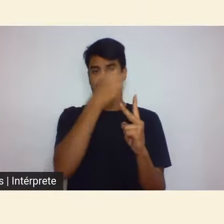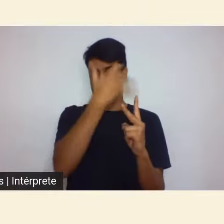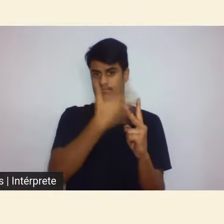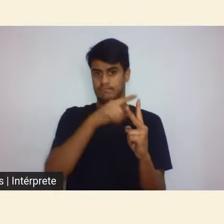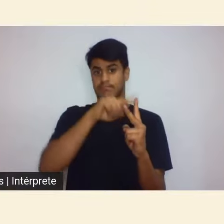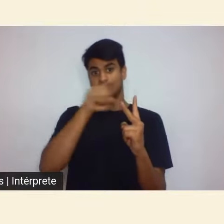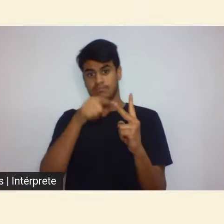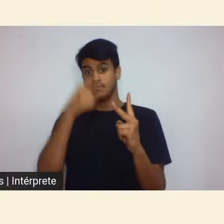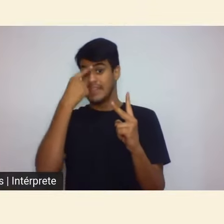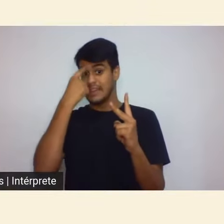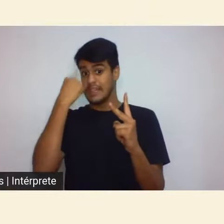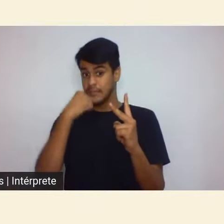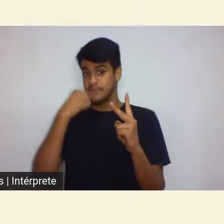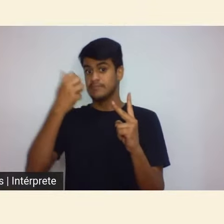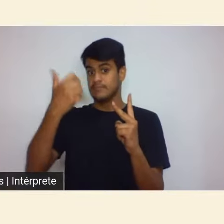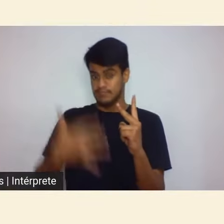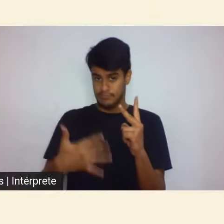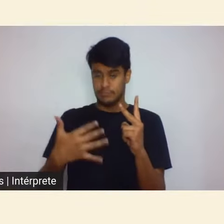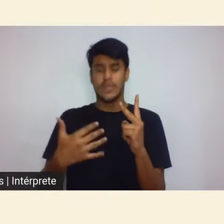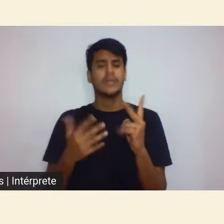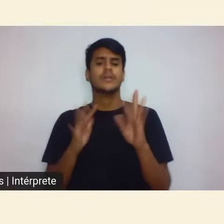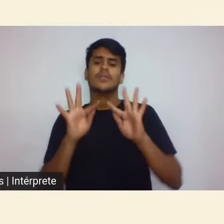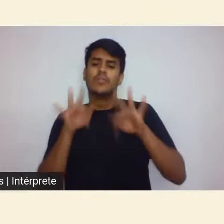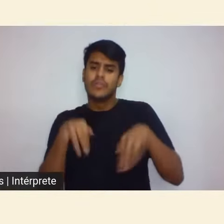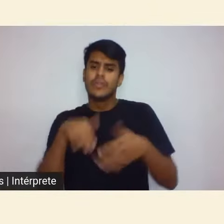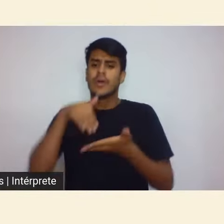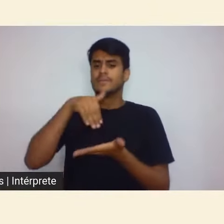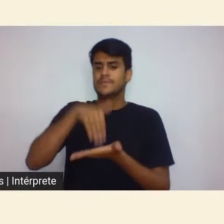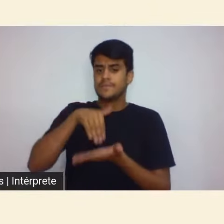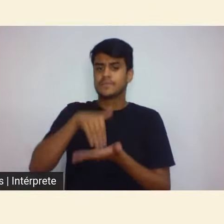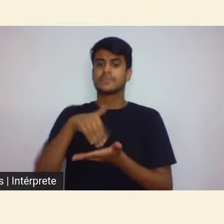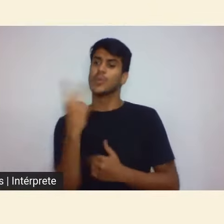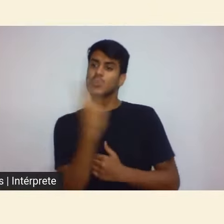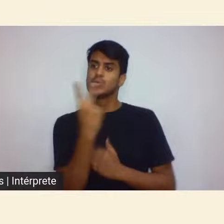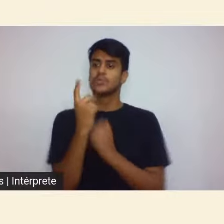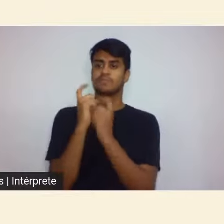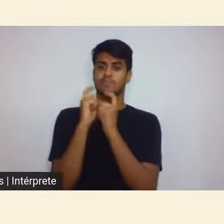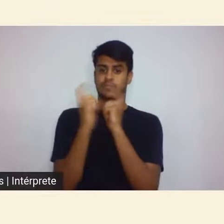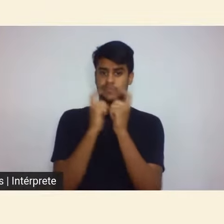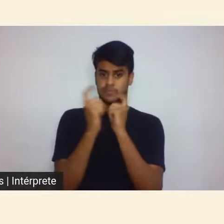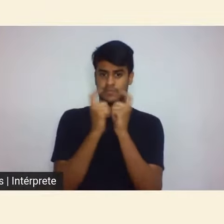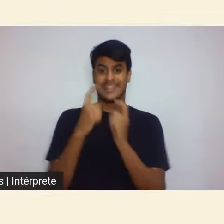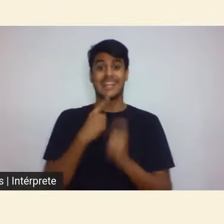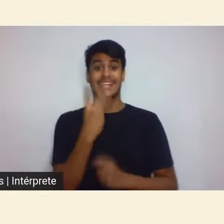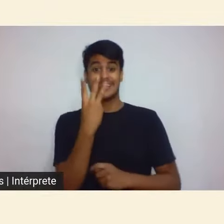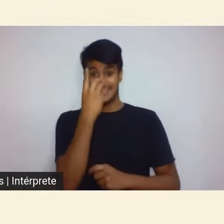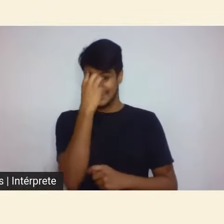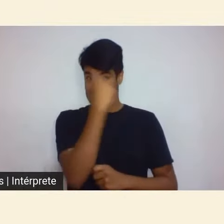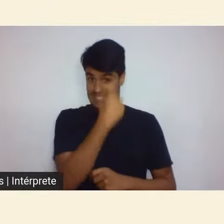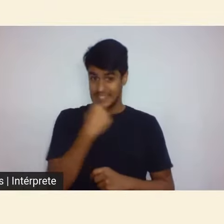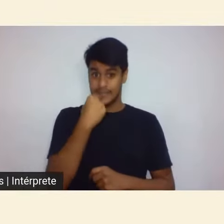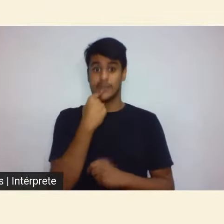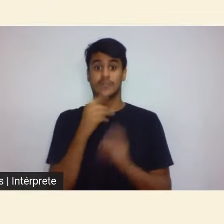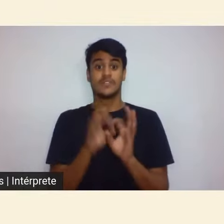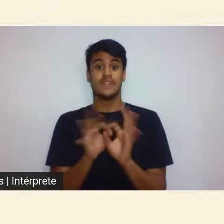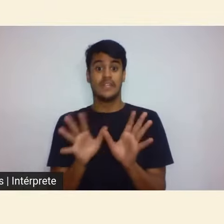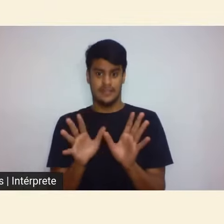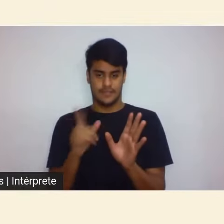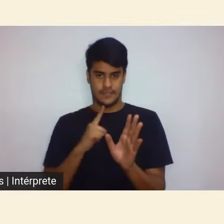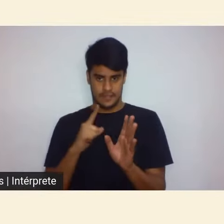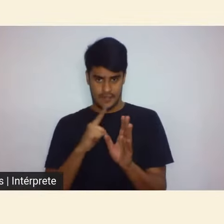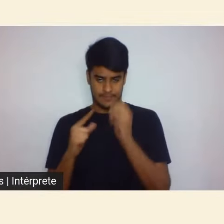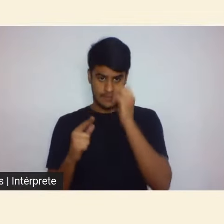gente debate as questões trazidas por ambos nos 30 minutos que nos restam. A dinâmica